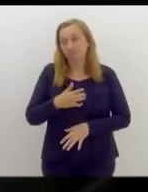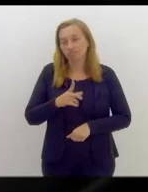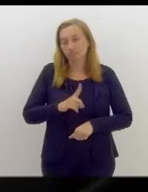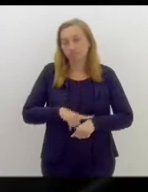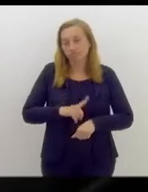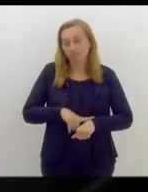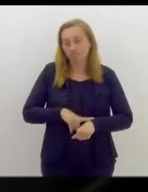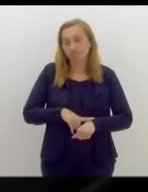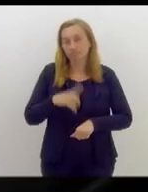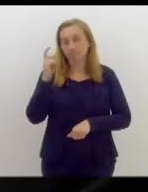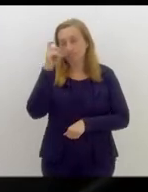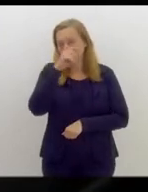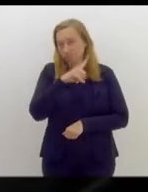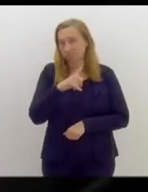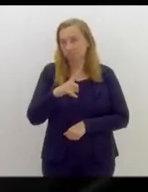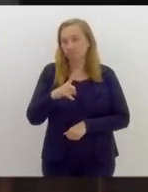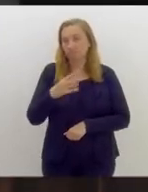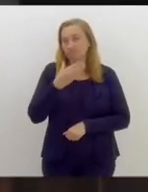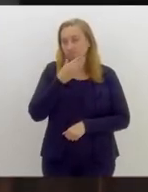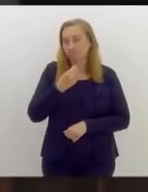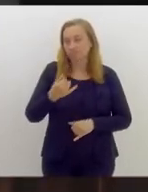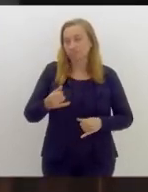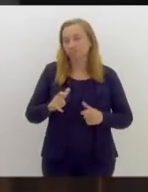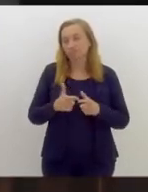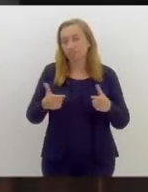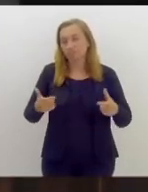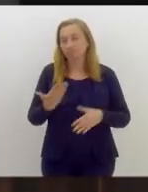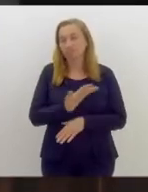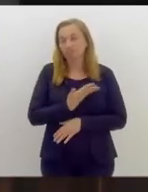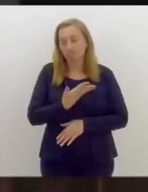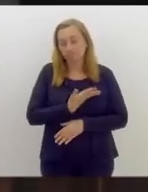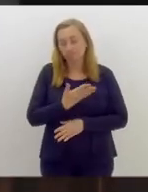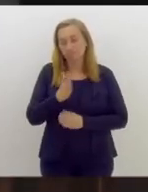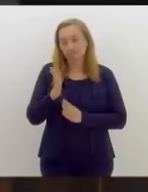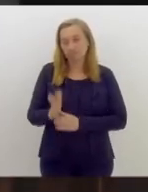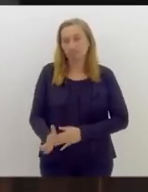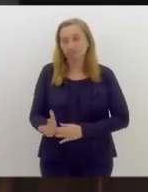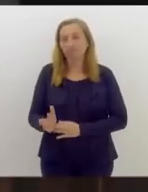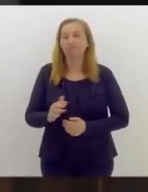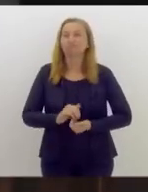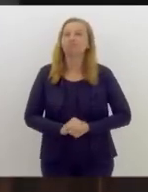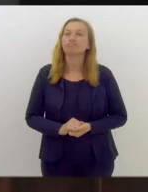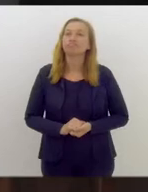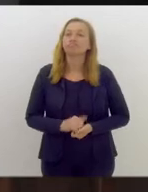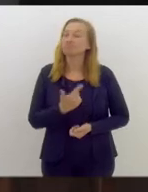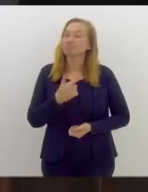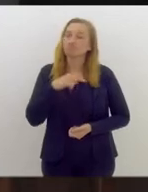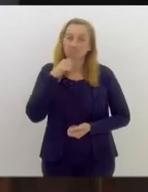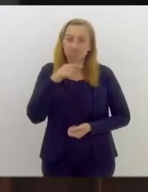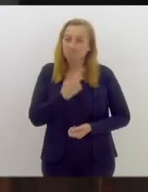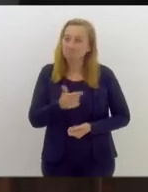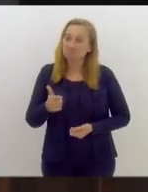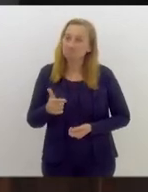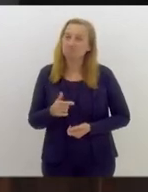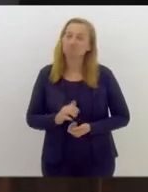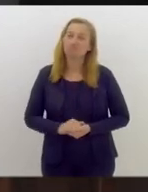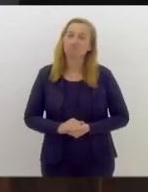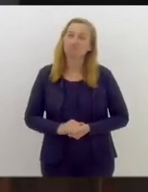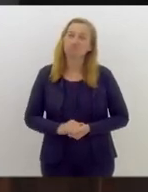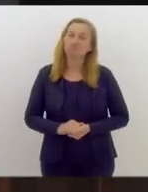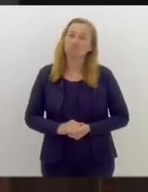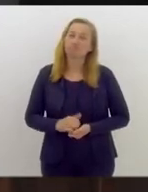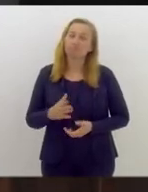difícil, e um grande homem, um amigo leal, e não tenha dúvida que você